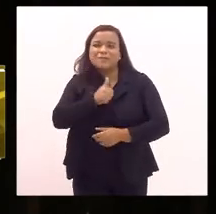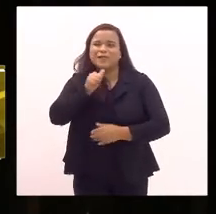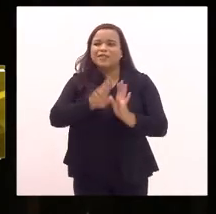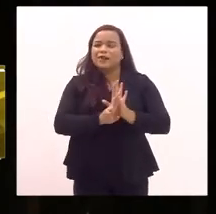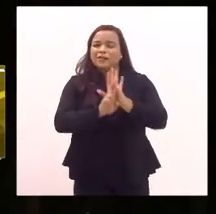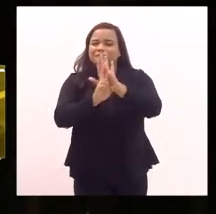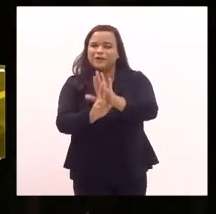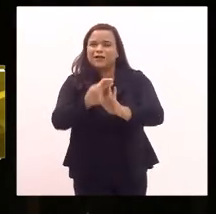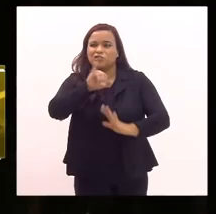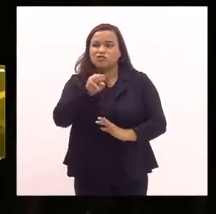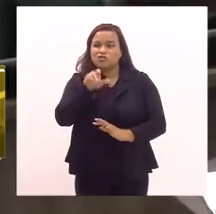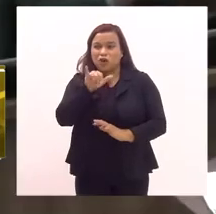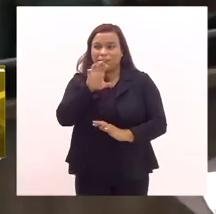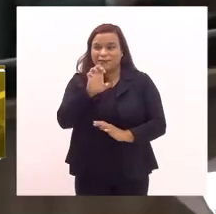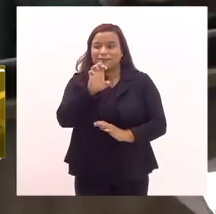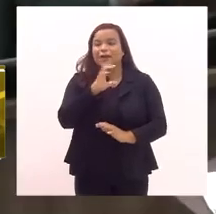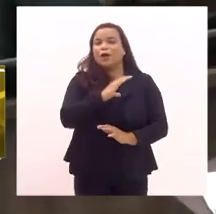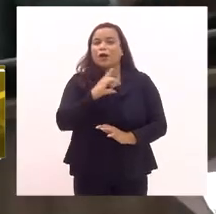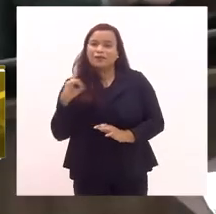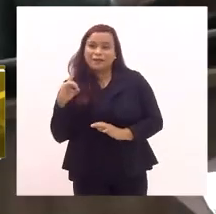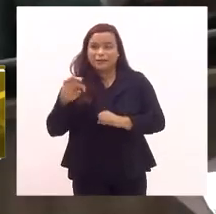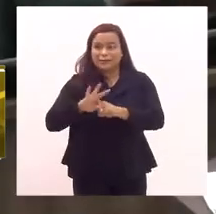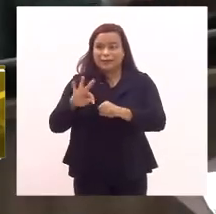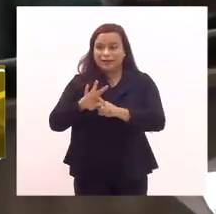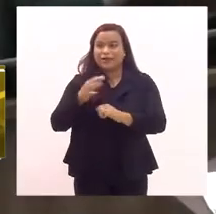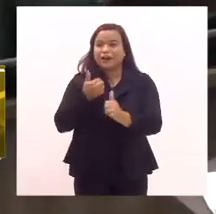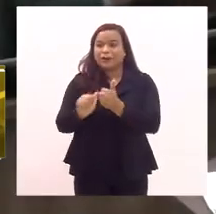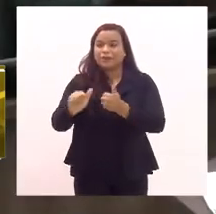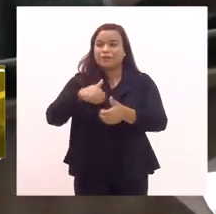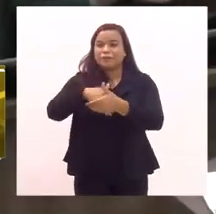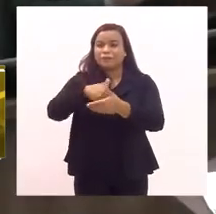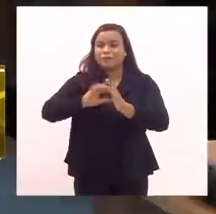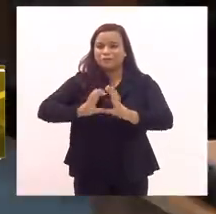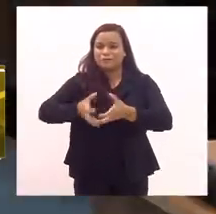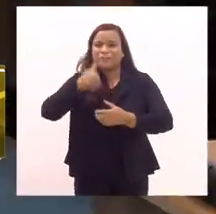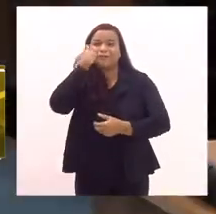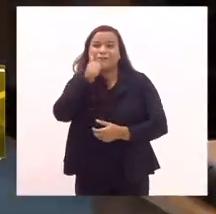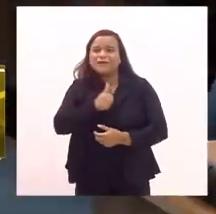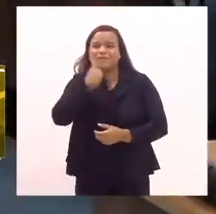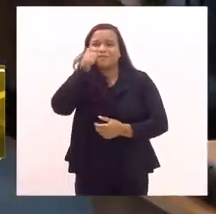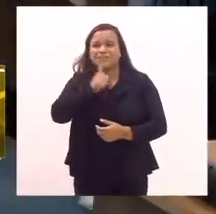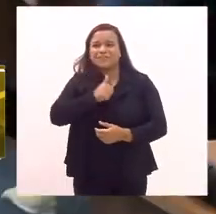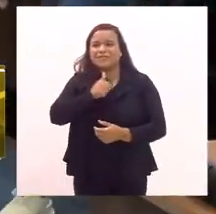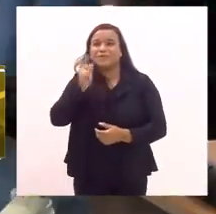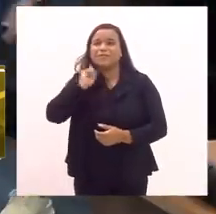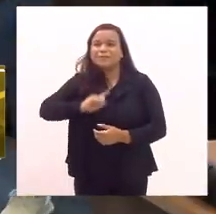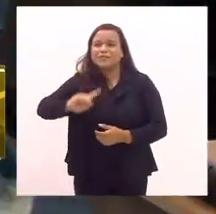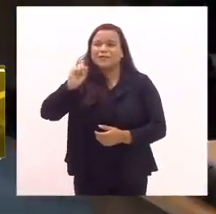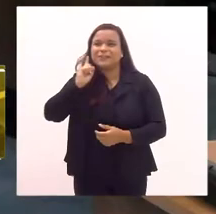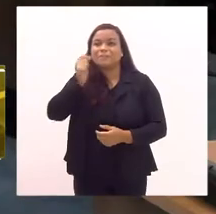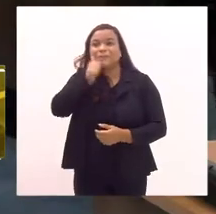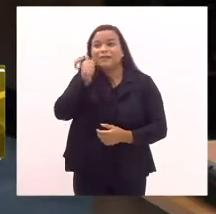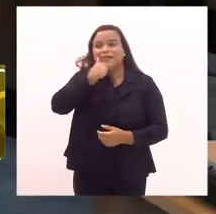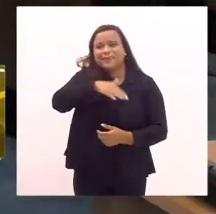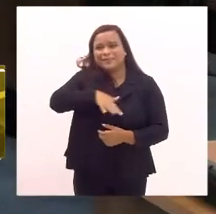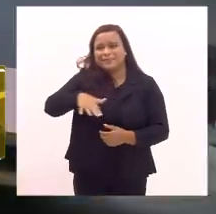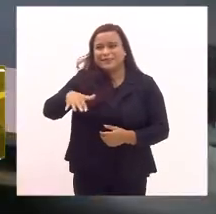coordenadora técnica de futebol feminino das Minas da Bola.